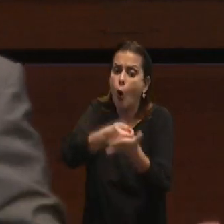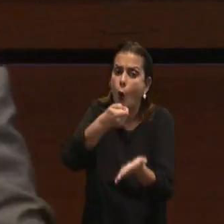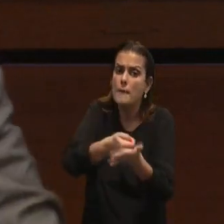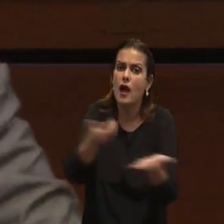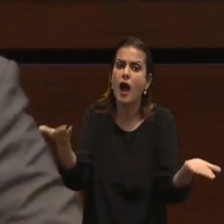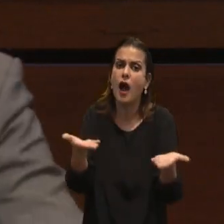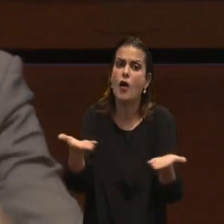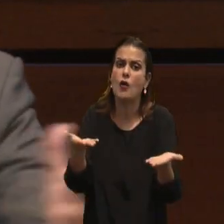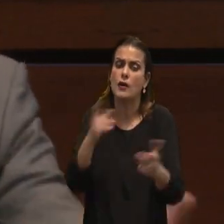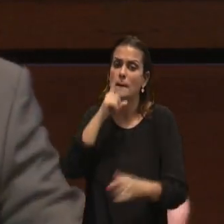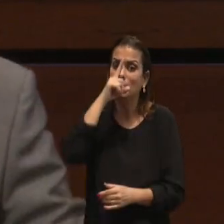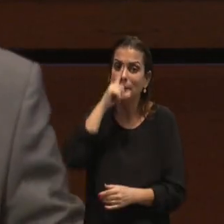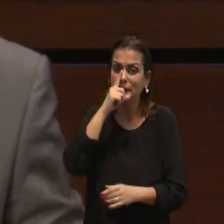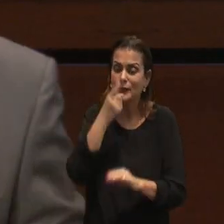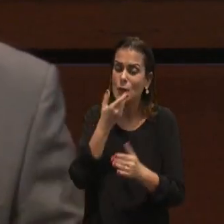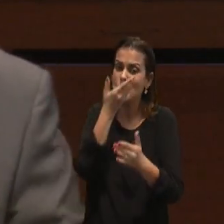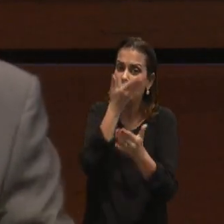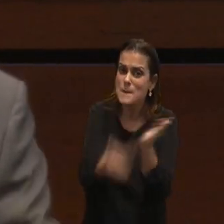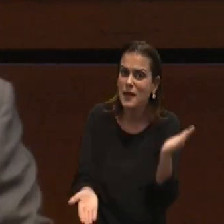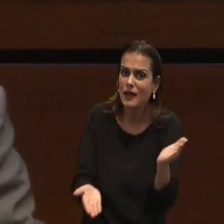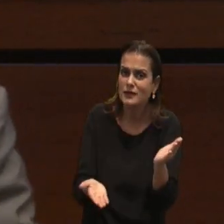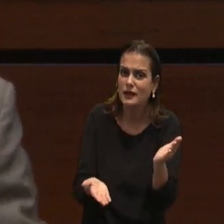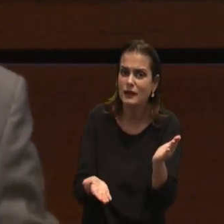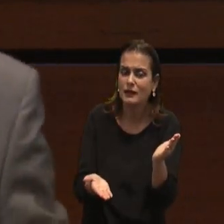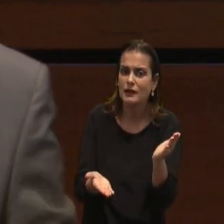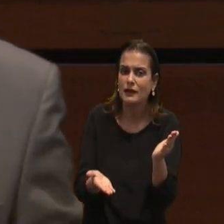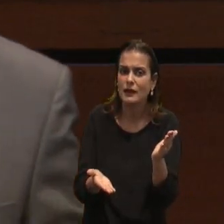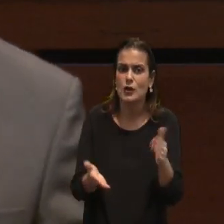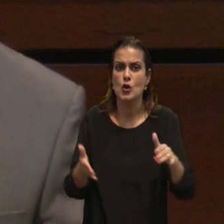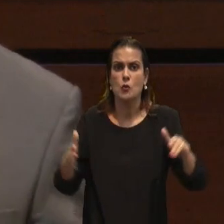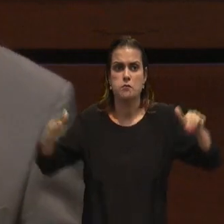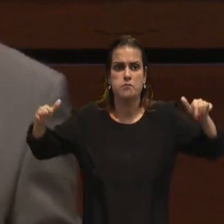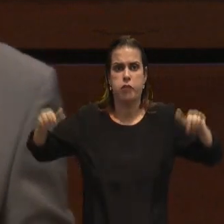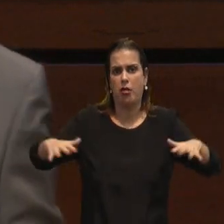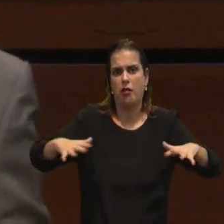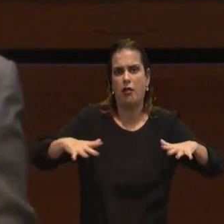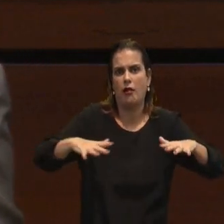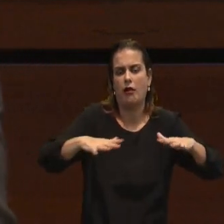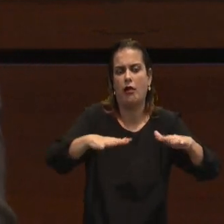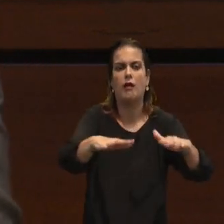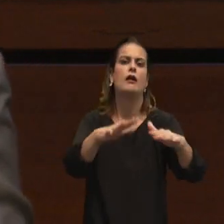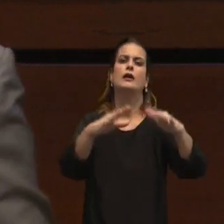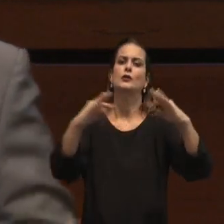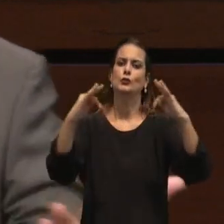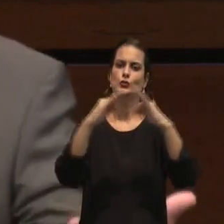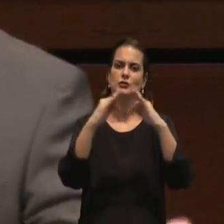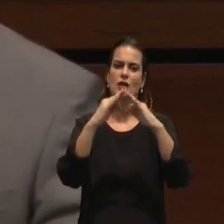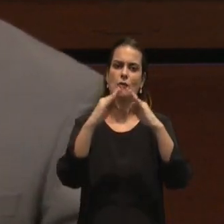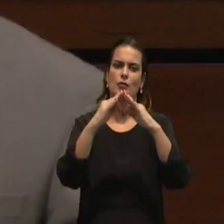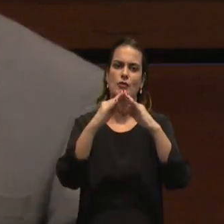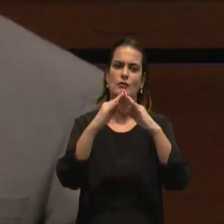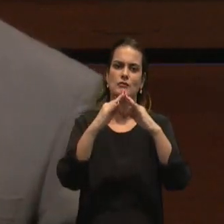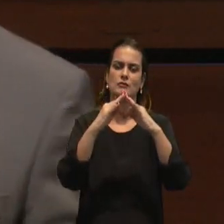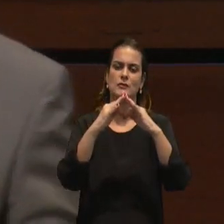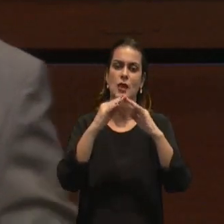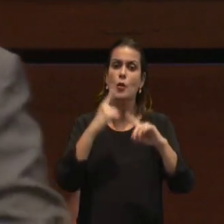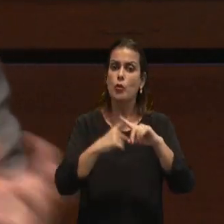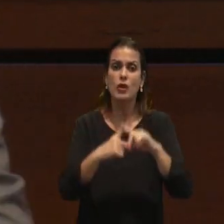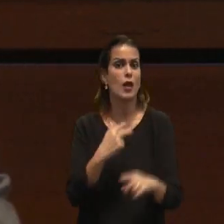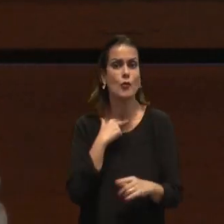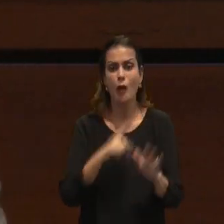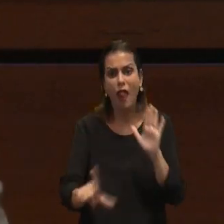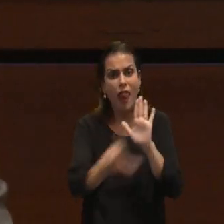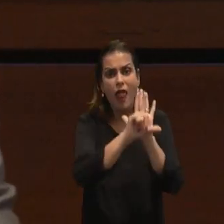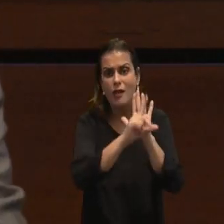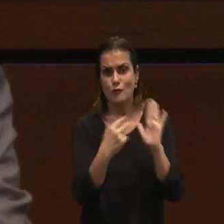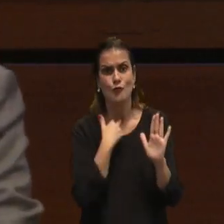um perigo de nós perdermos esta movimentação cultica das programações, restrições na programação,